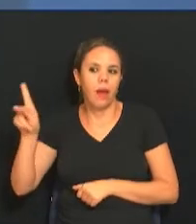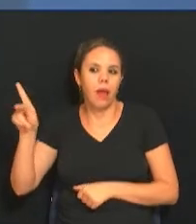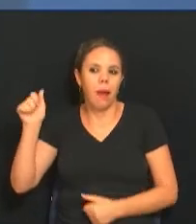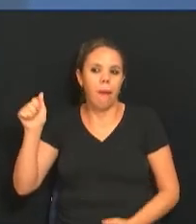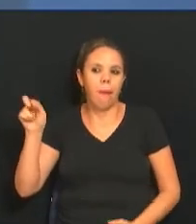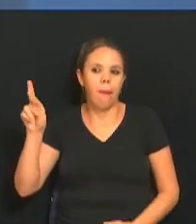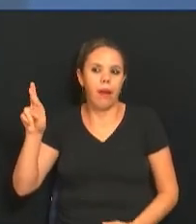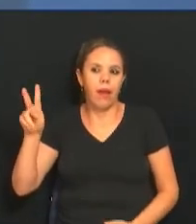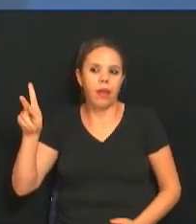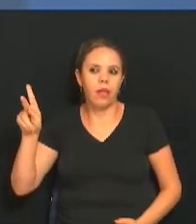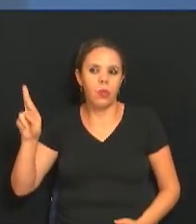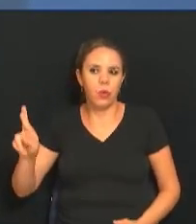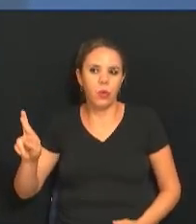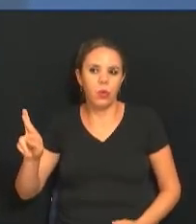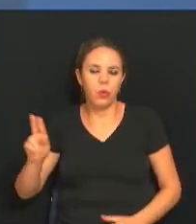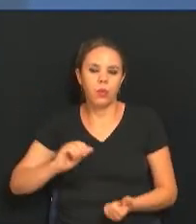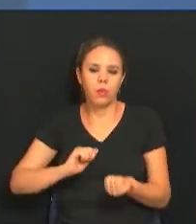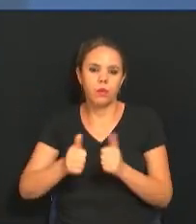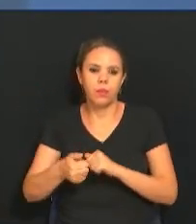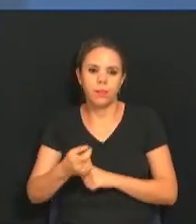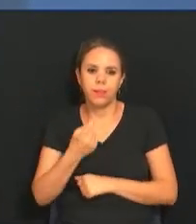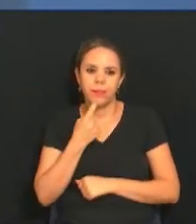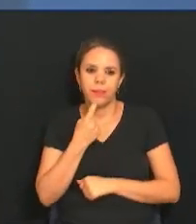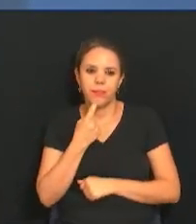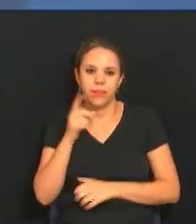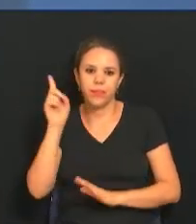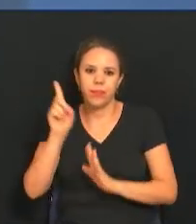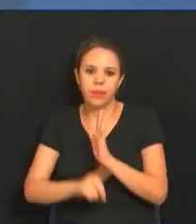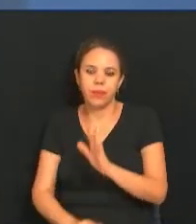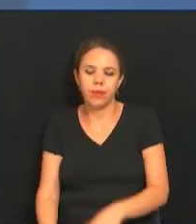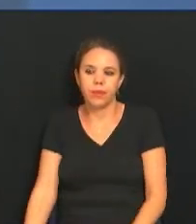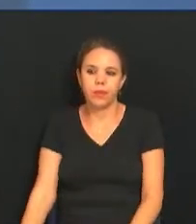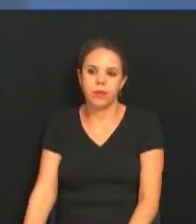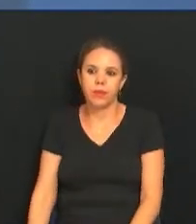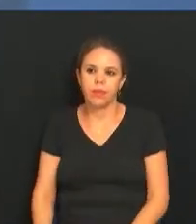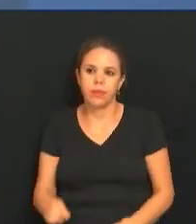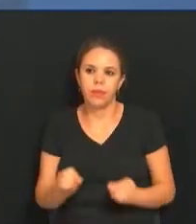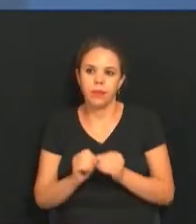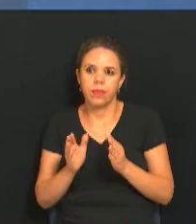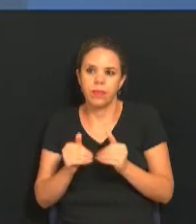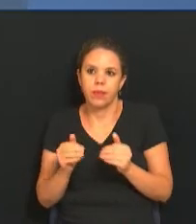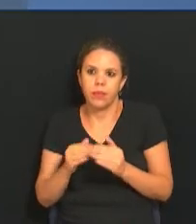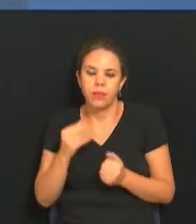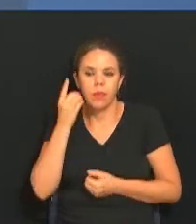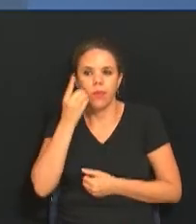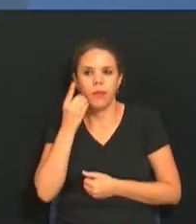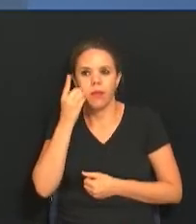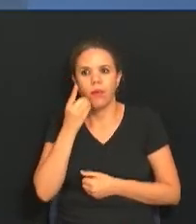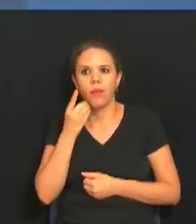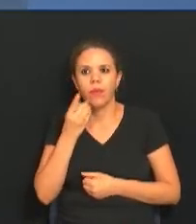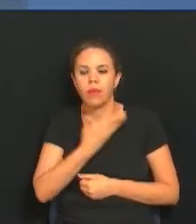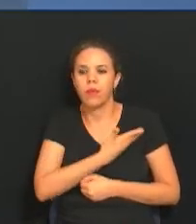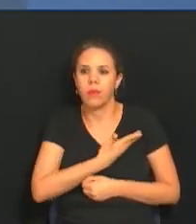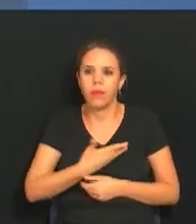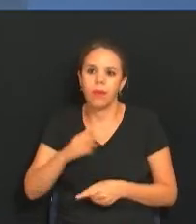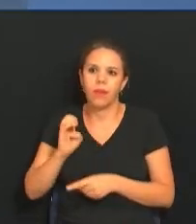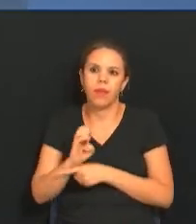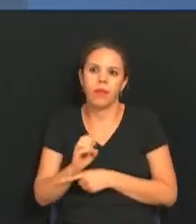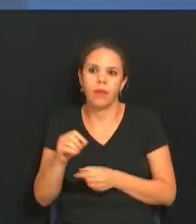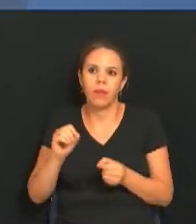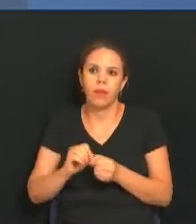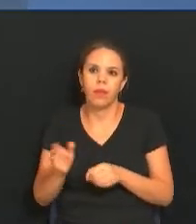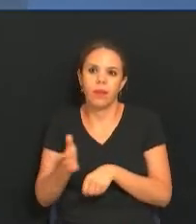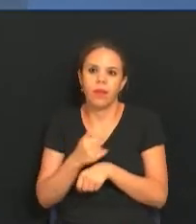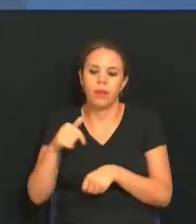reconhecido como esporte na cidade de Campinas, para que se possa ter direito, né? Eu fiz um pedido para um deputado nosso fazer no estado e eu me adiantei e